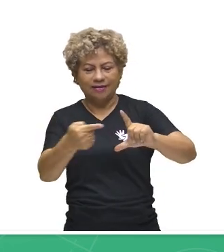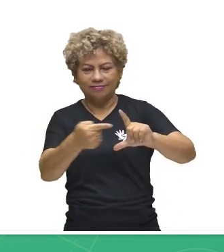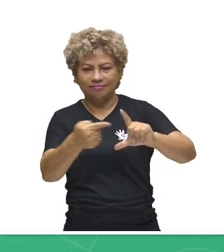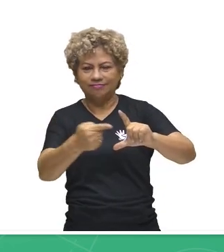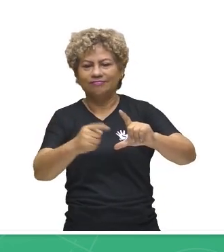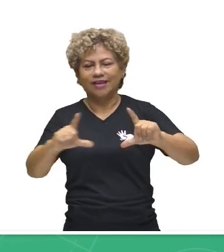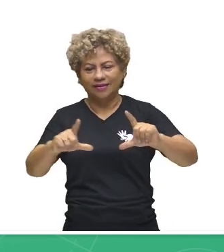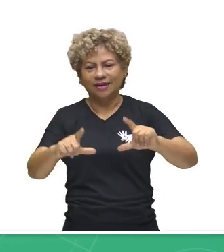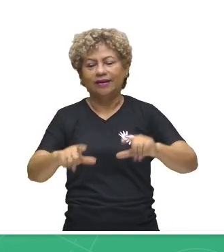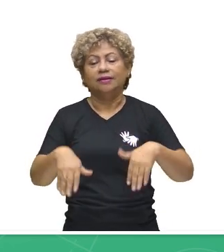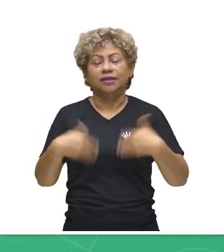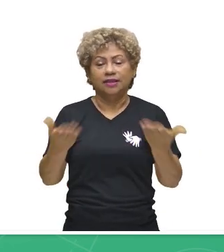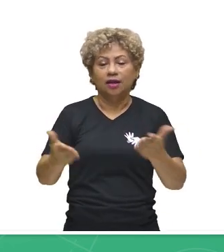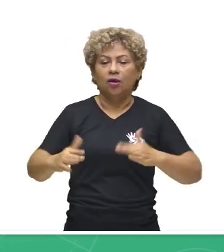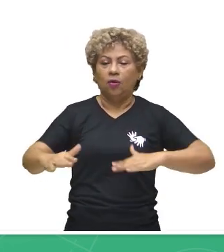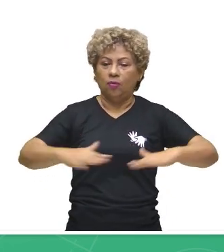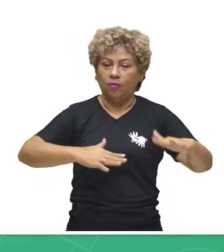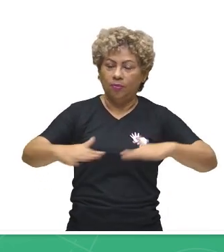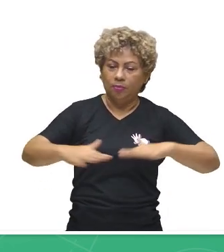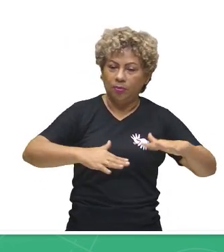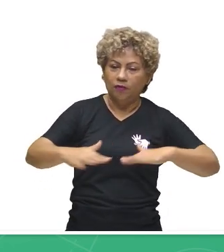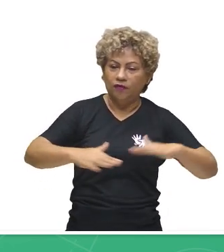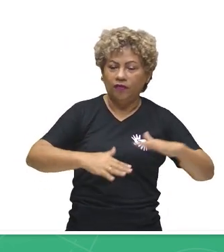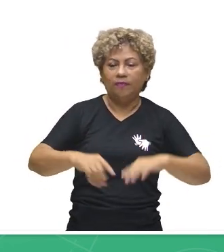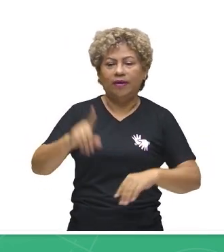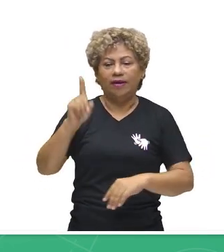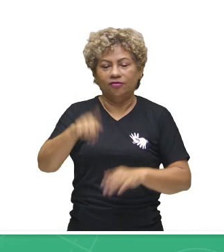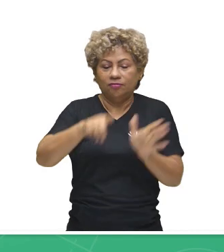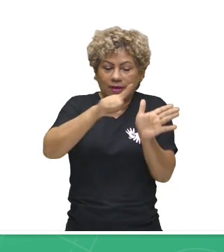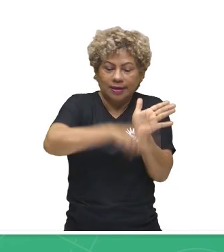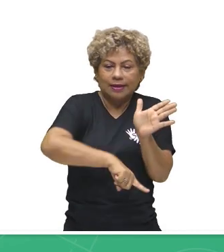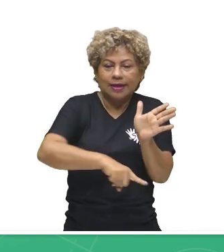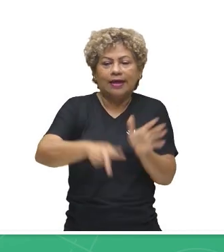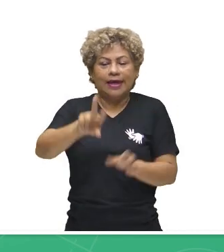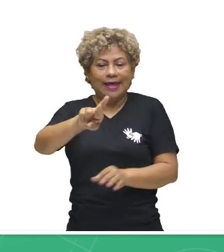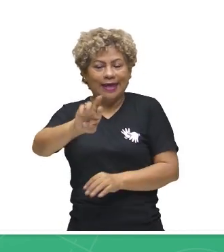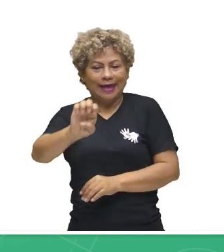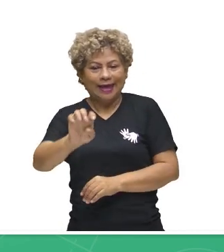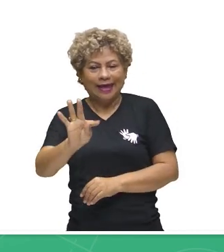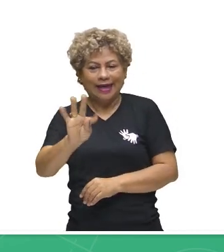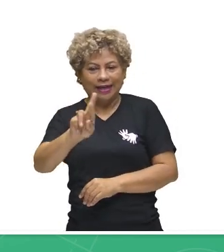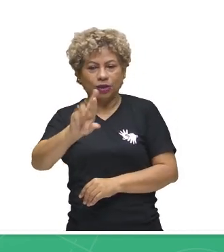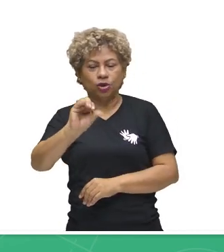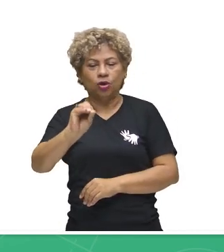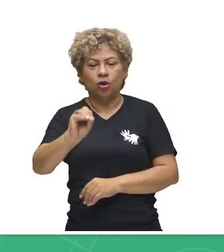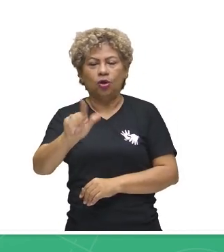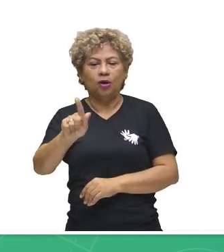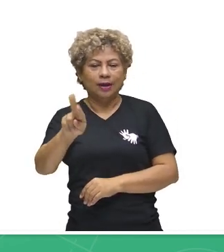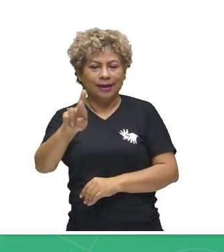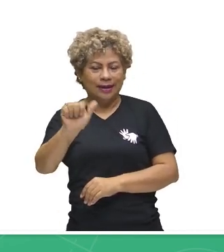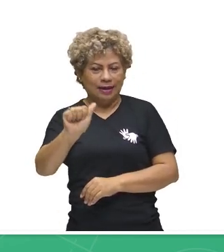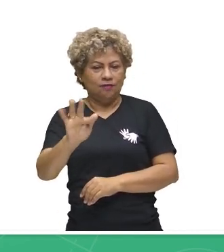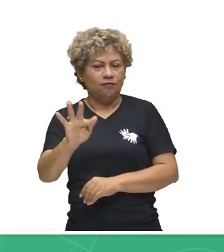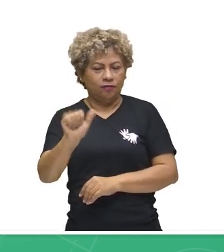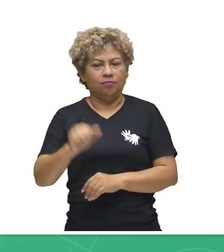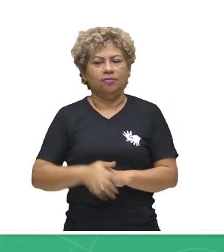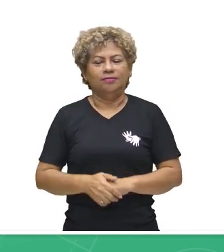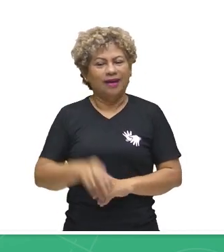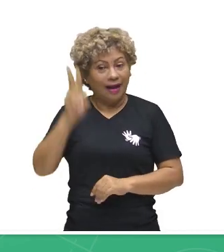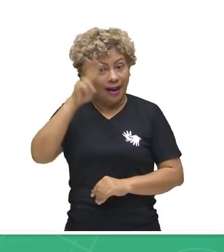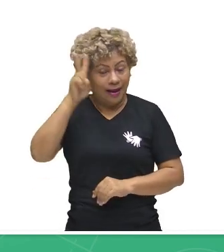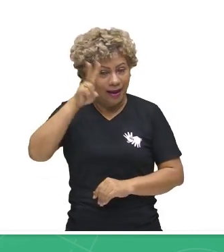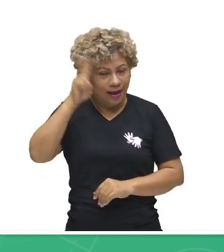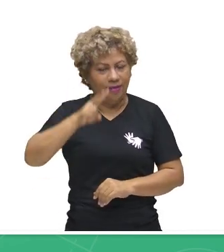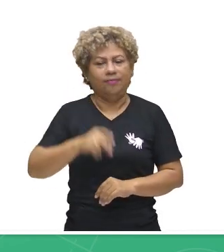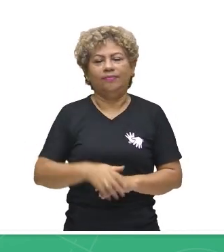nosso movimento é retrógrado. Os gráficos não determinam a trajetória, apenas representam